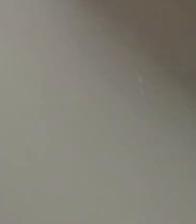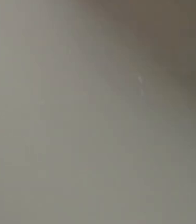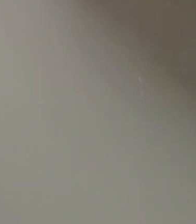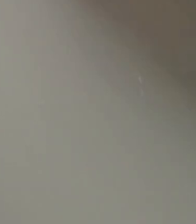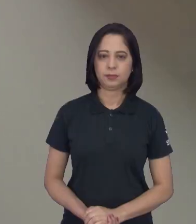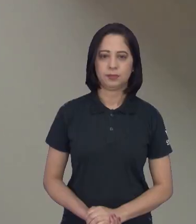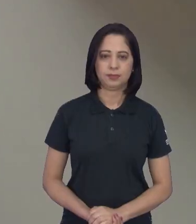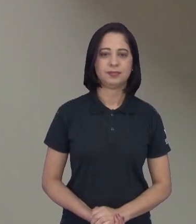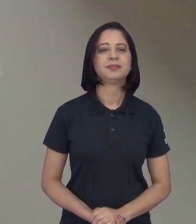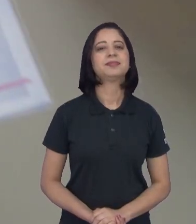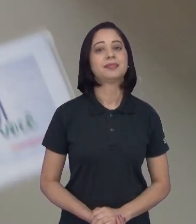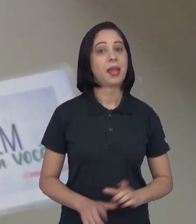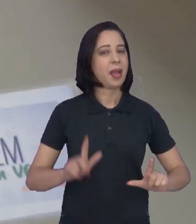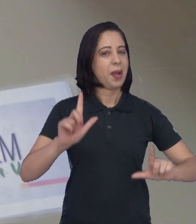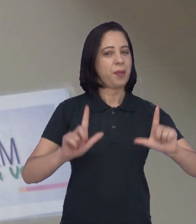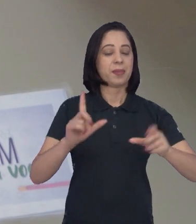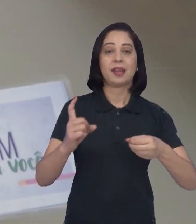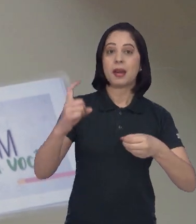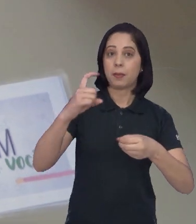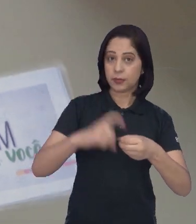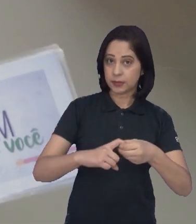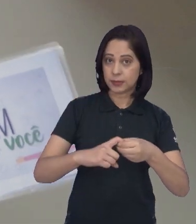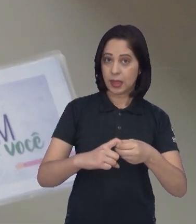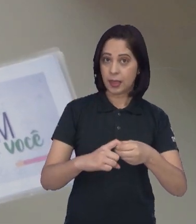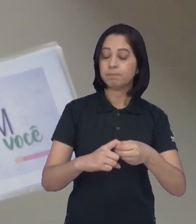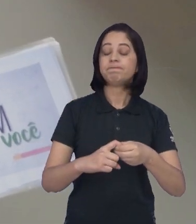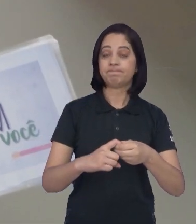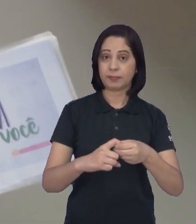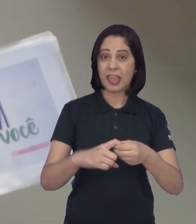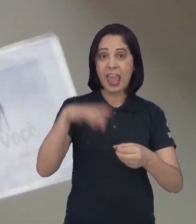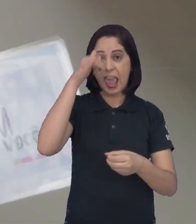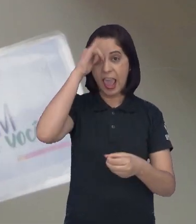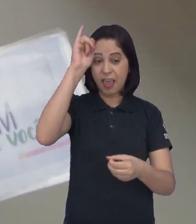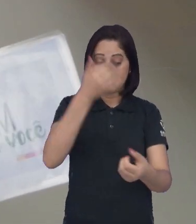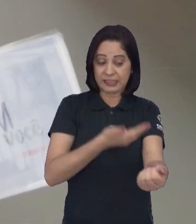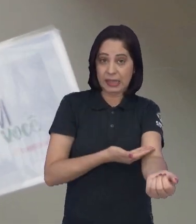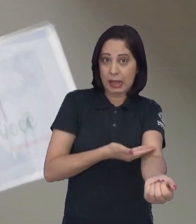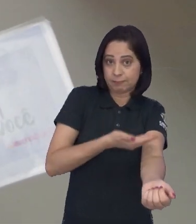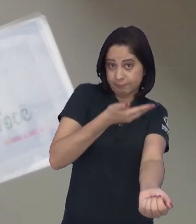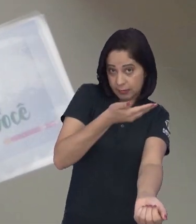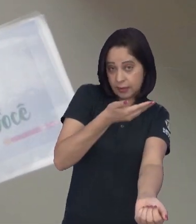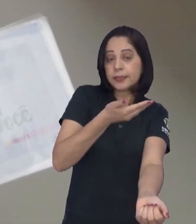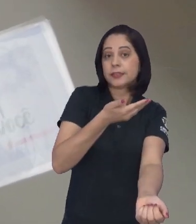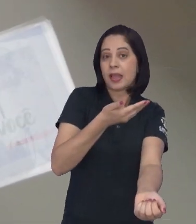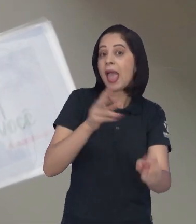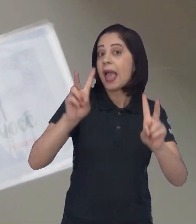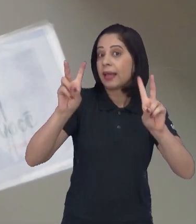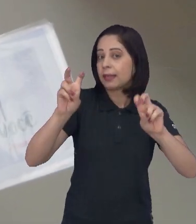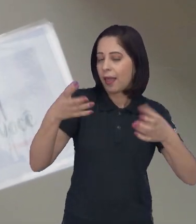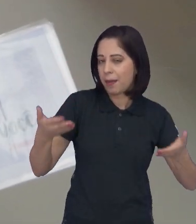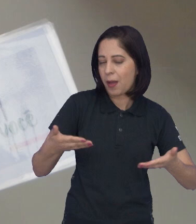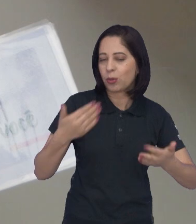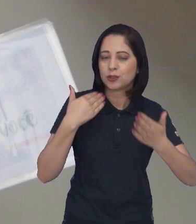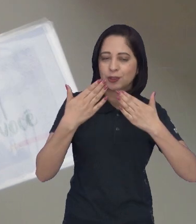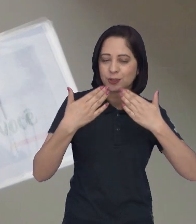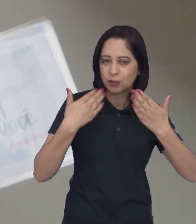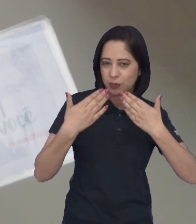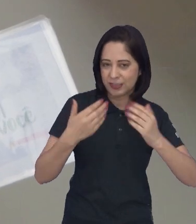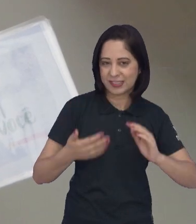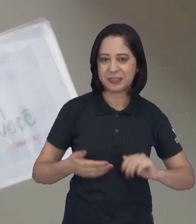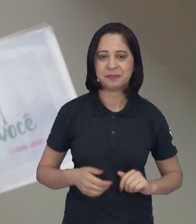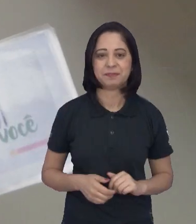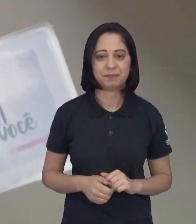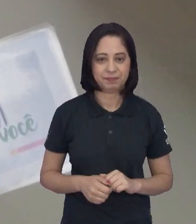já estamos de volta cuidados com a hipertensão também conhecida como pressão alta é tema do de bem com você de